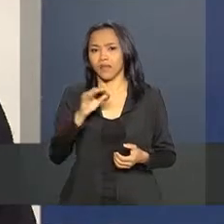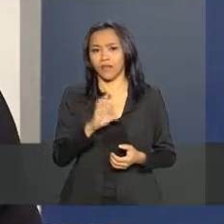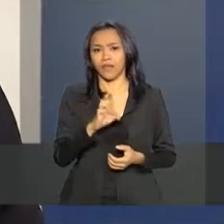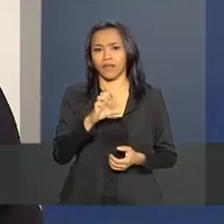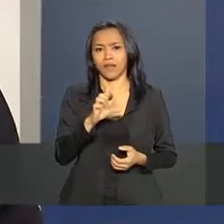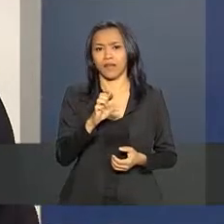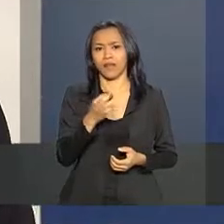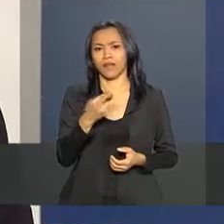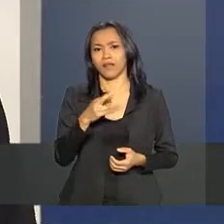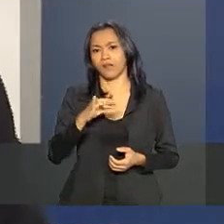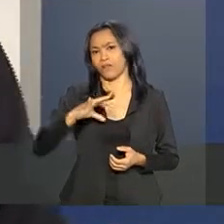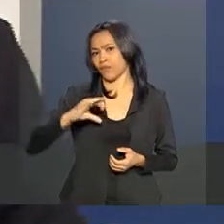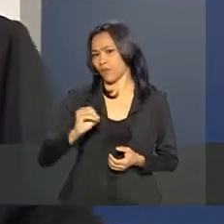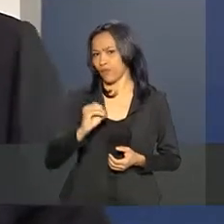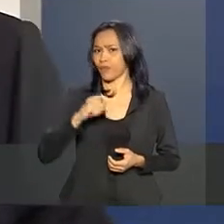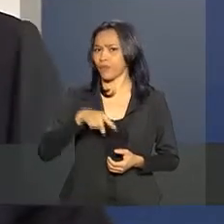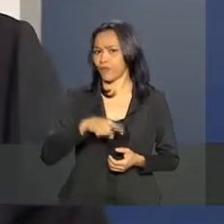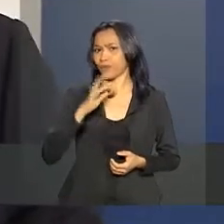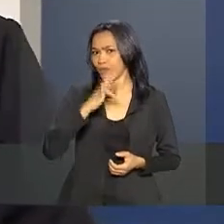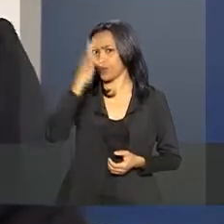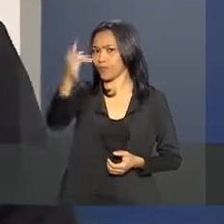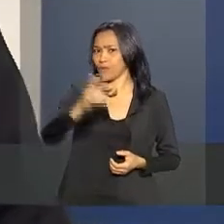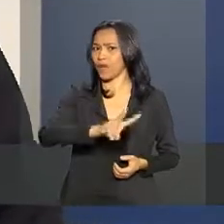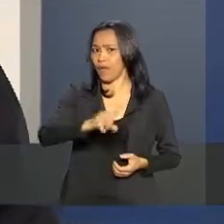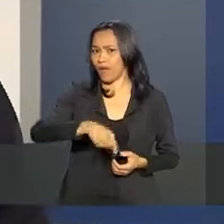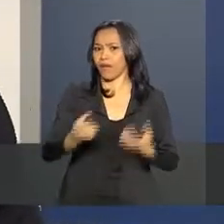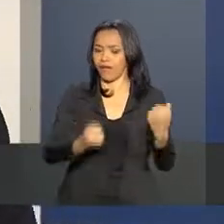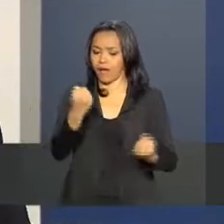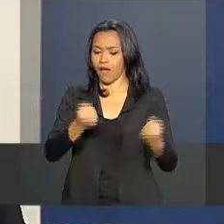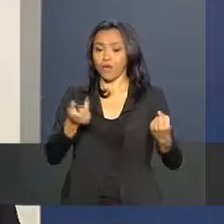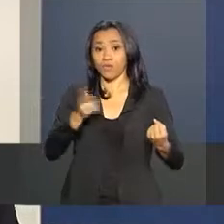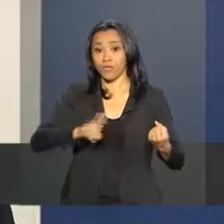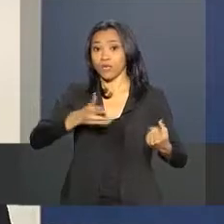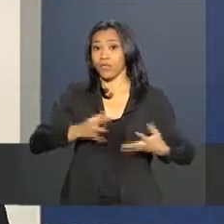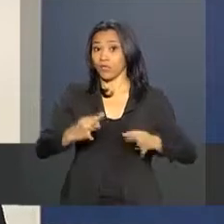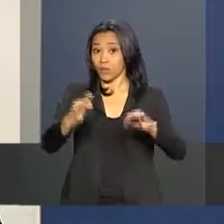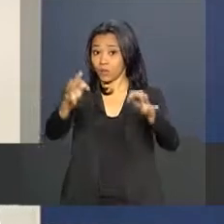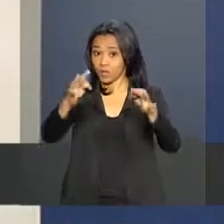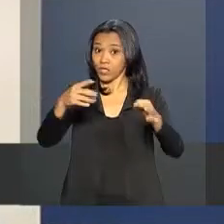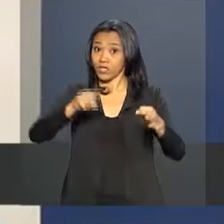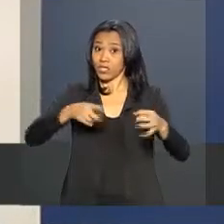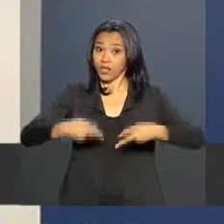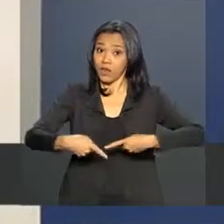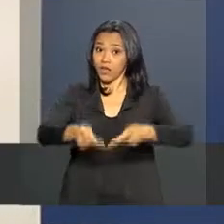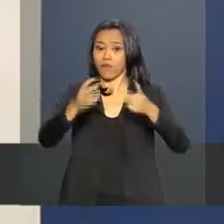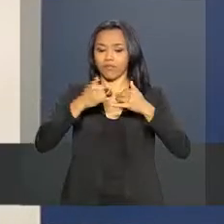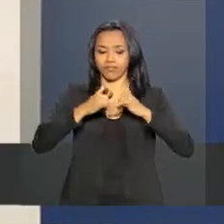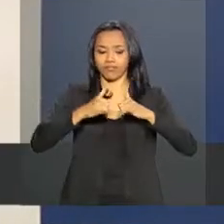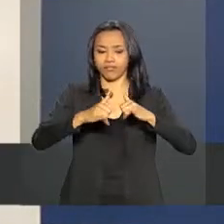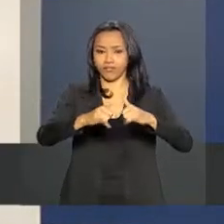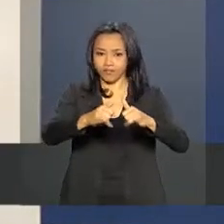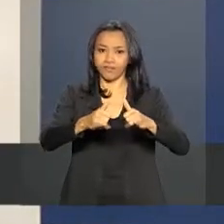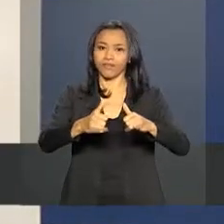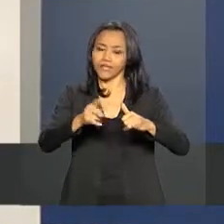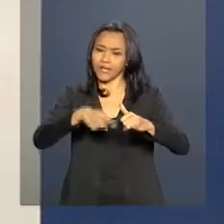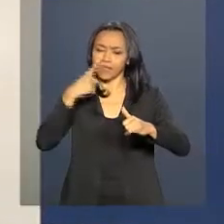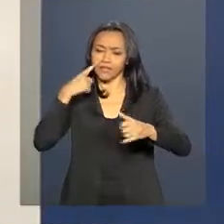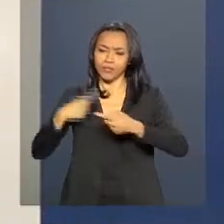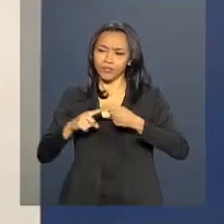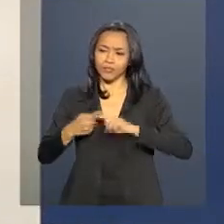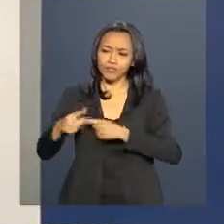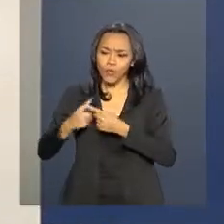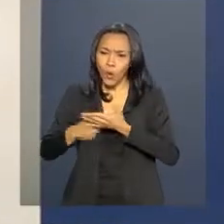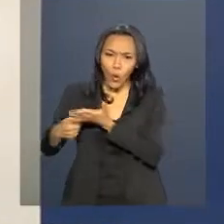que a propulsão no futuro será de carros elétricos, mas a tecnologia de levar a eletricidade para o carro é uma questão que está sendo discutida. Nós